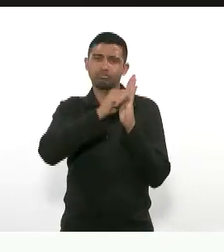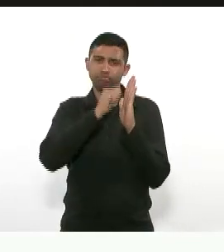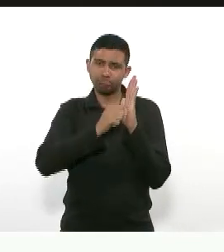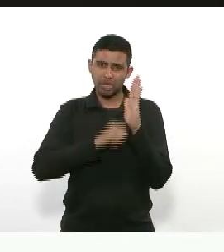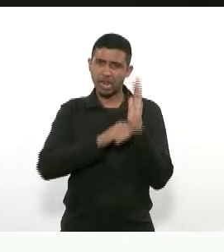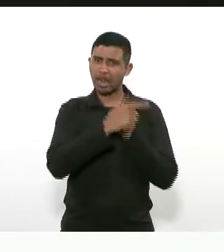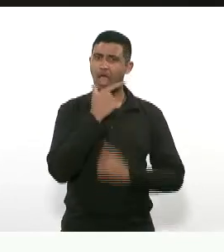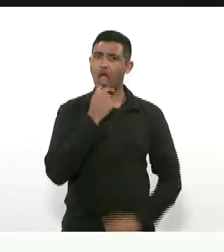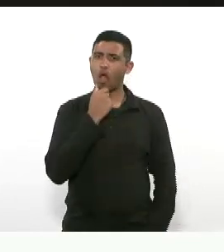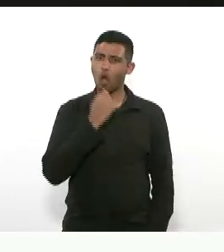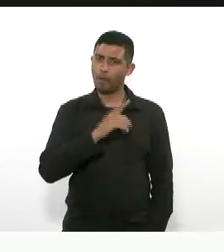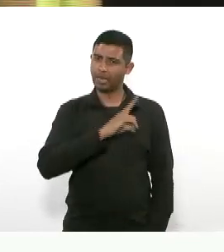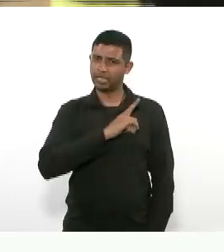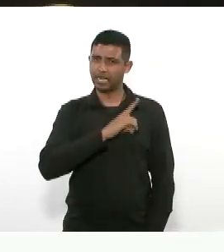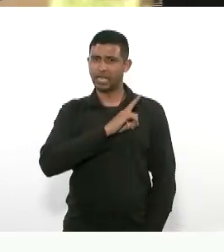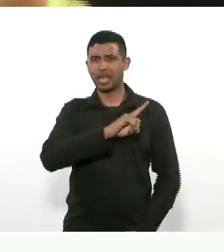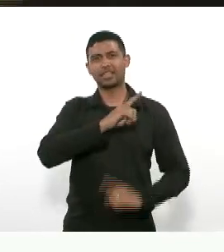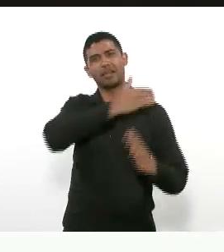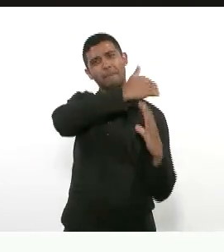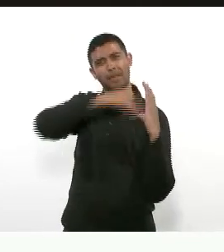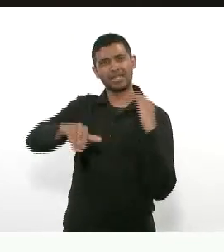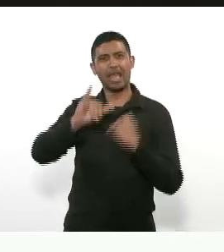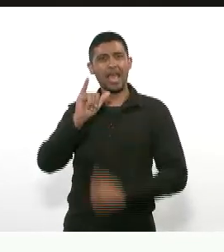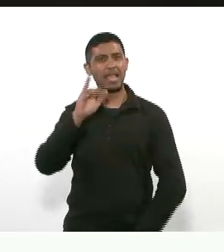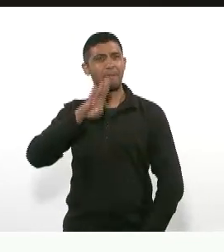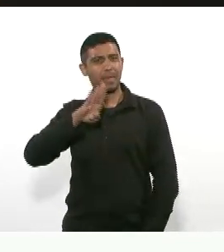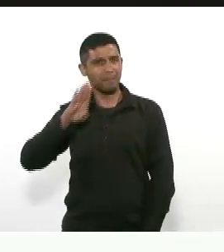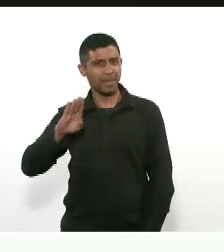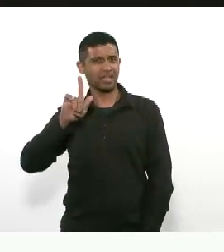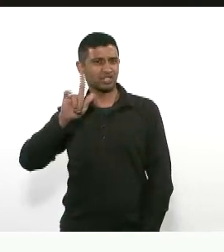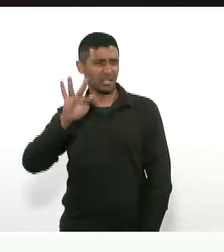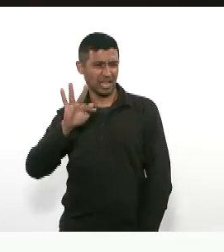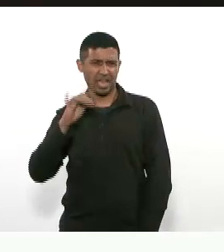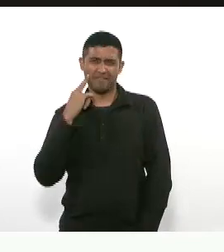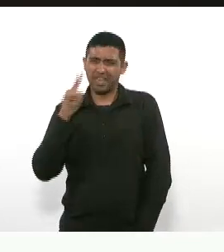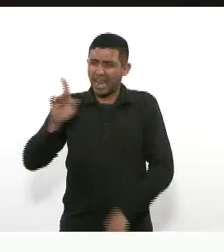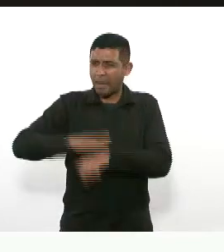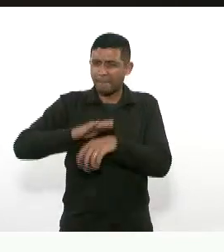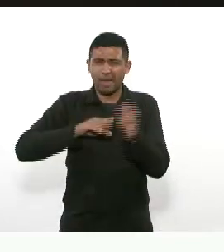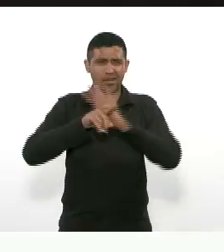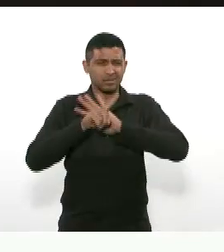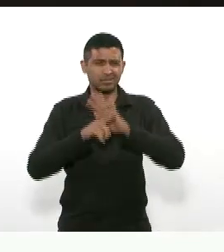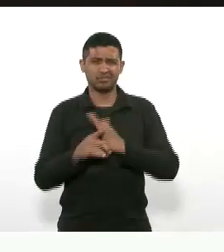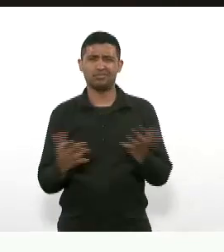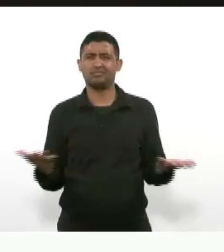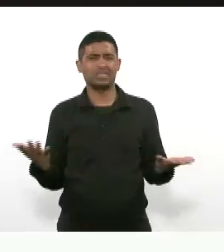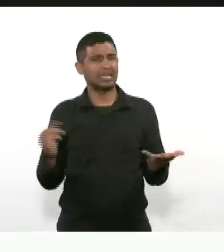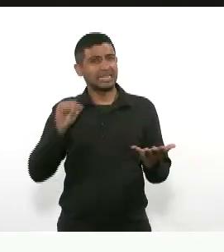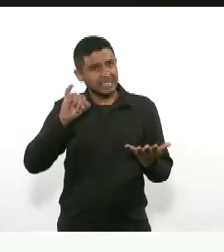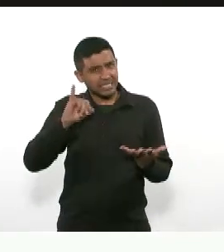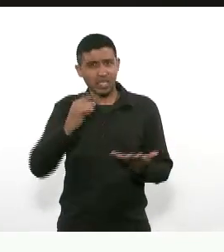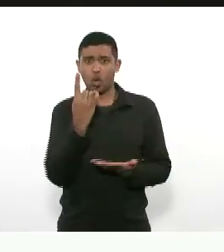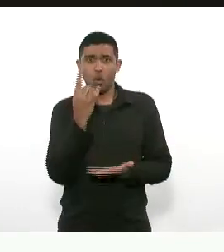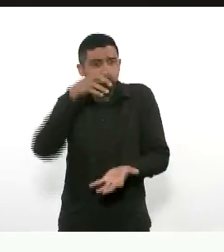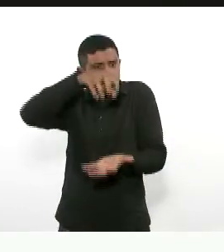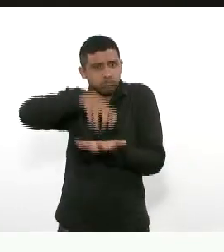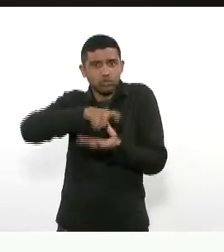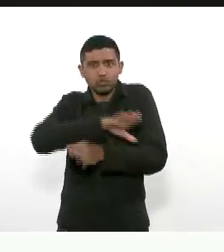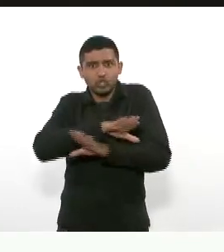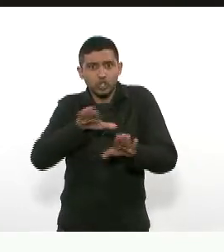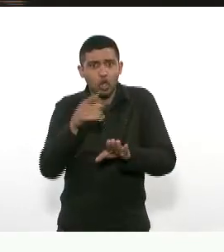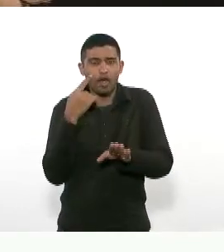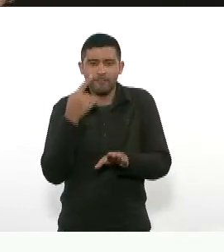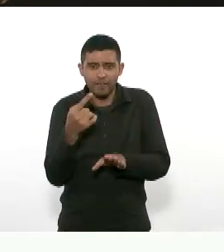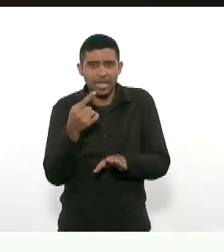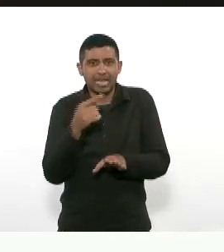através de um ofício, encaminhe isso para o IPPGF, para que possa ser feito o exame. Se fosse um centro integrado, saía de um setor